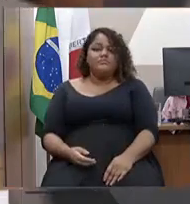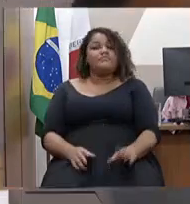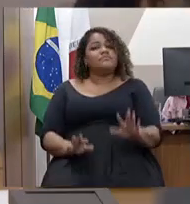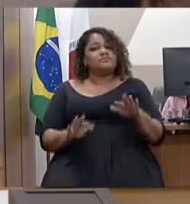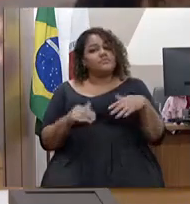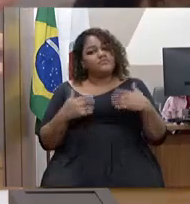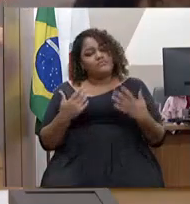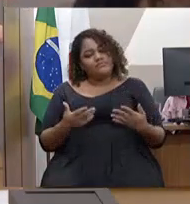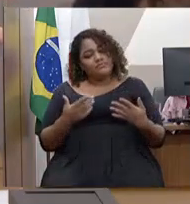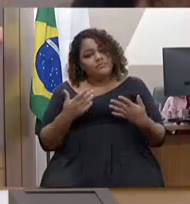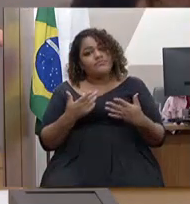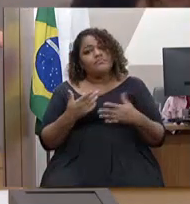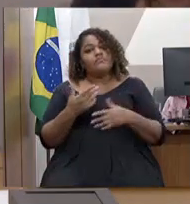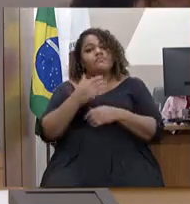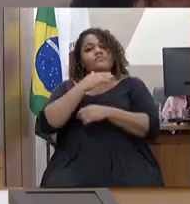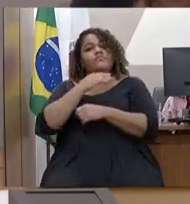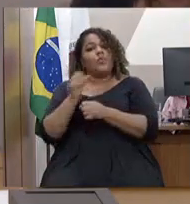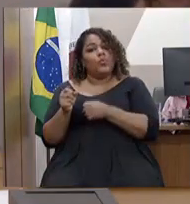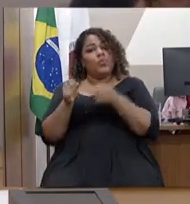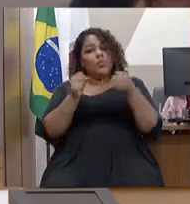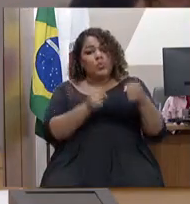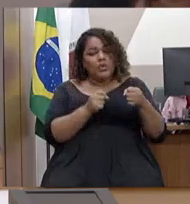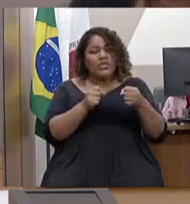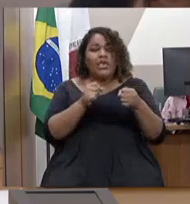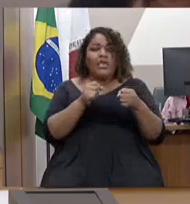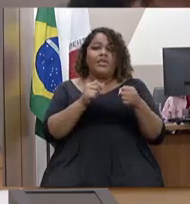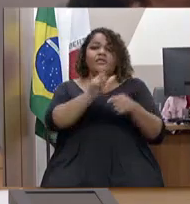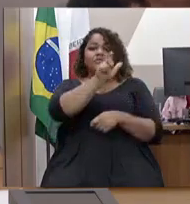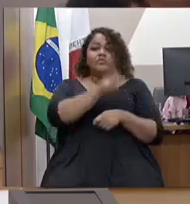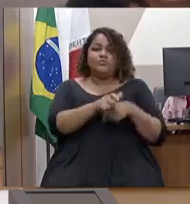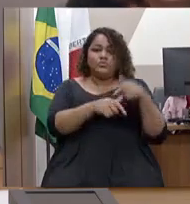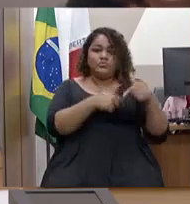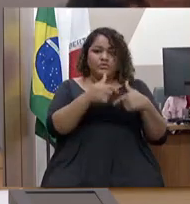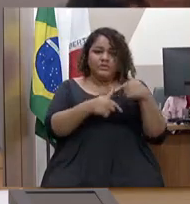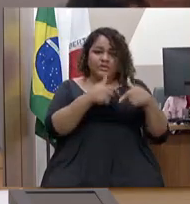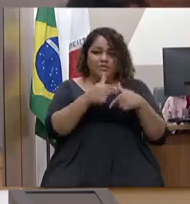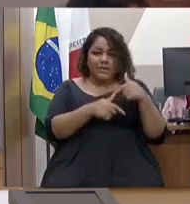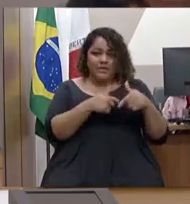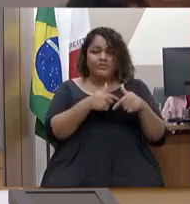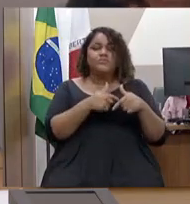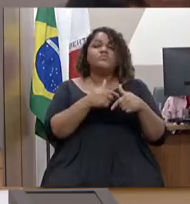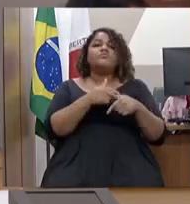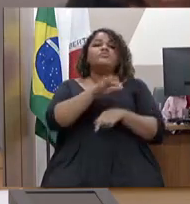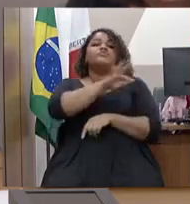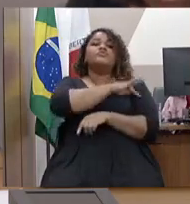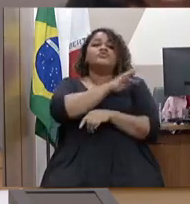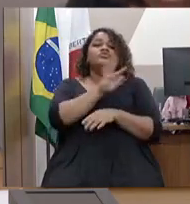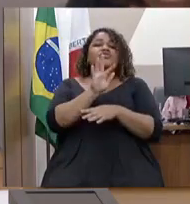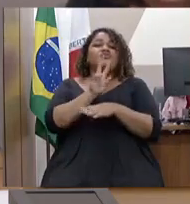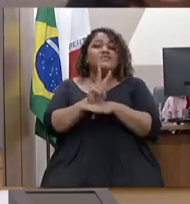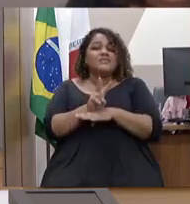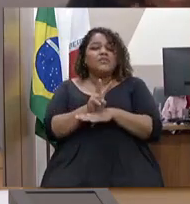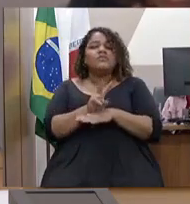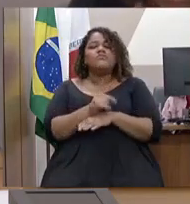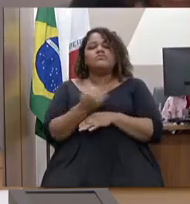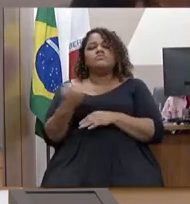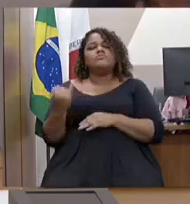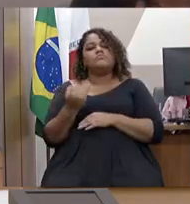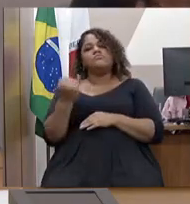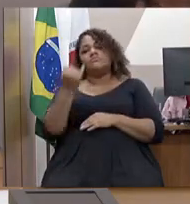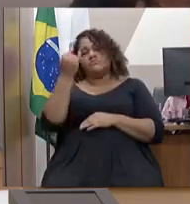do trabalhador e das suas organizações em relação à fiscalização é fundamental inclusive